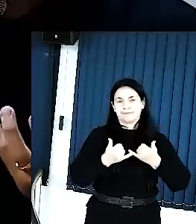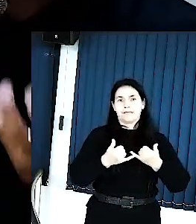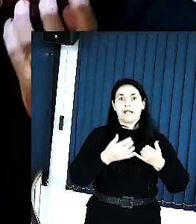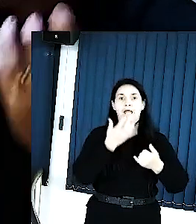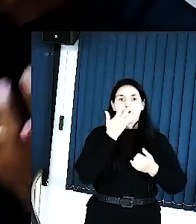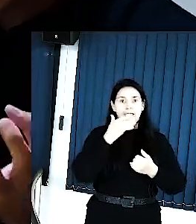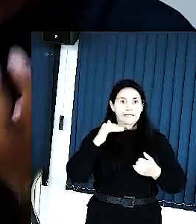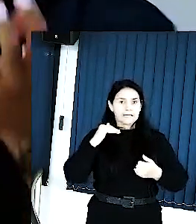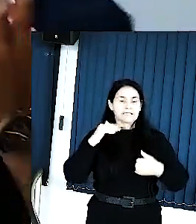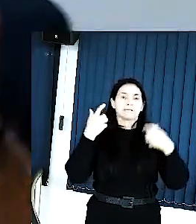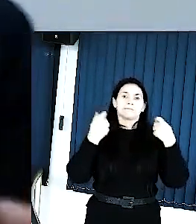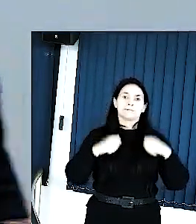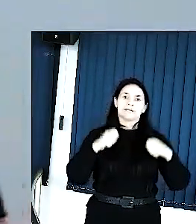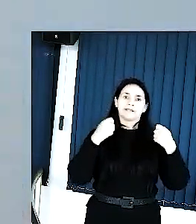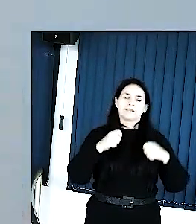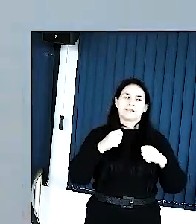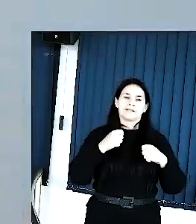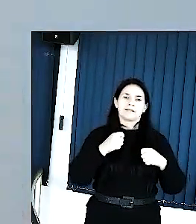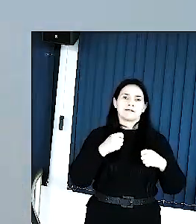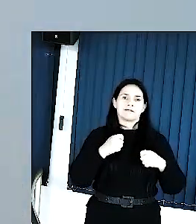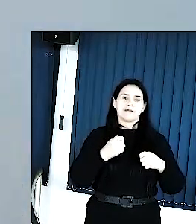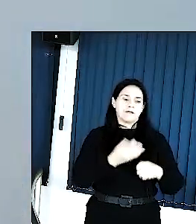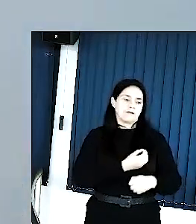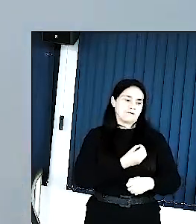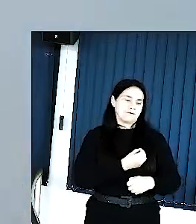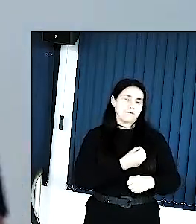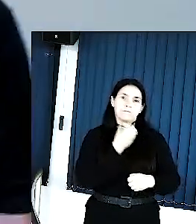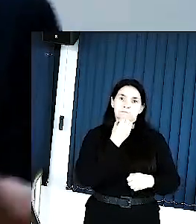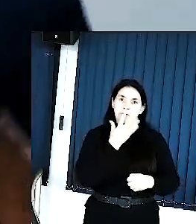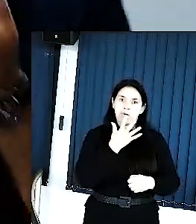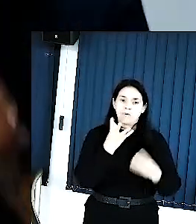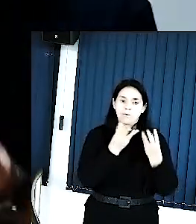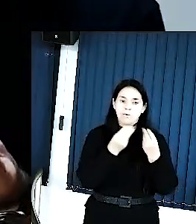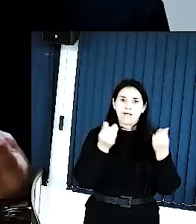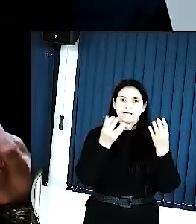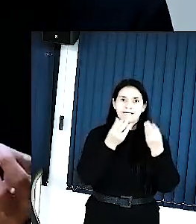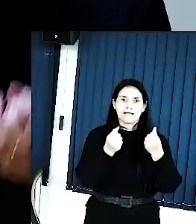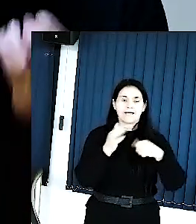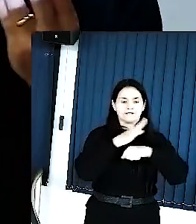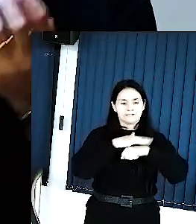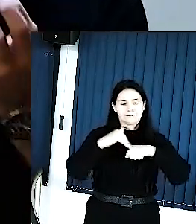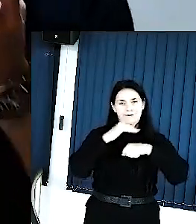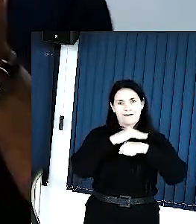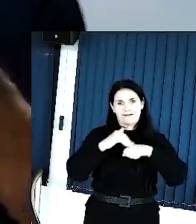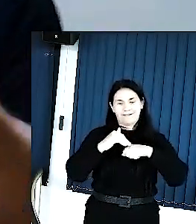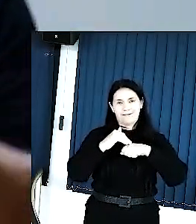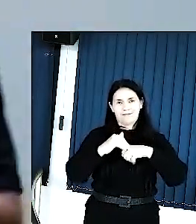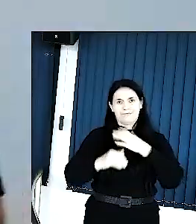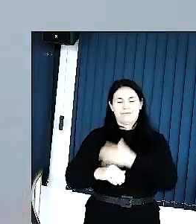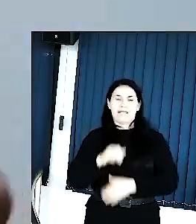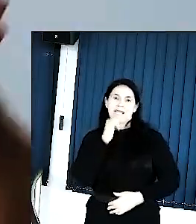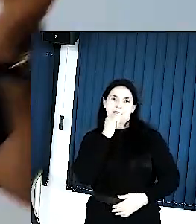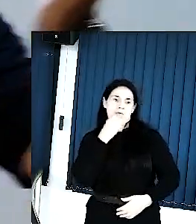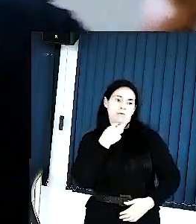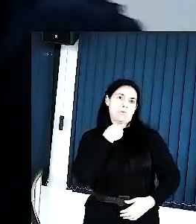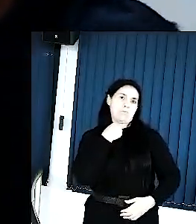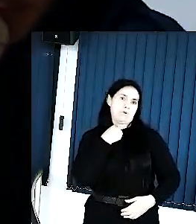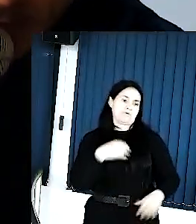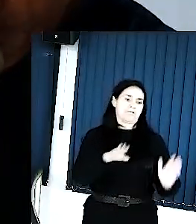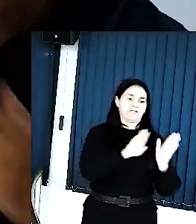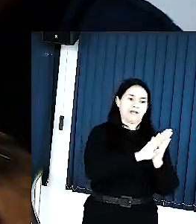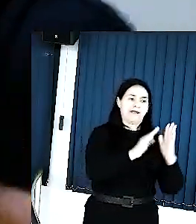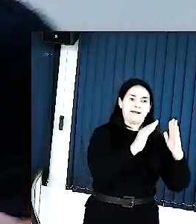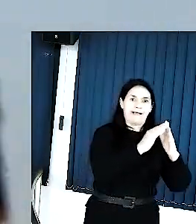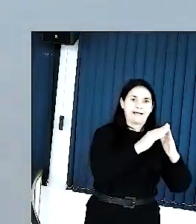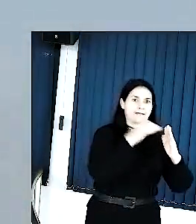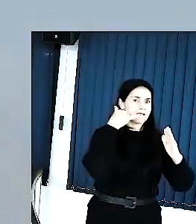A criança precisa de presença, de qualidade, de afeto, de carinho. Eu não posso chegar em casa, dar o celular para o